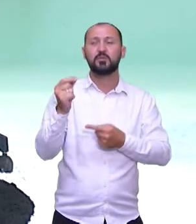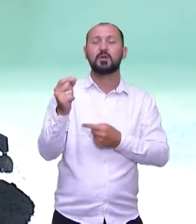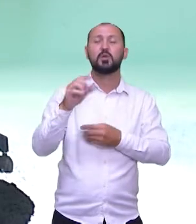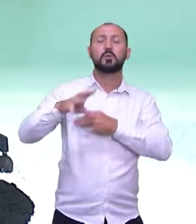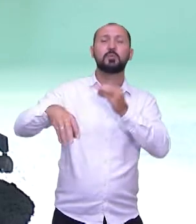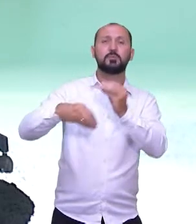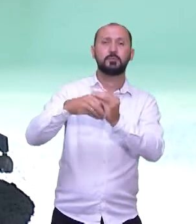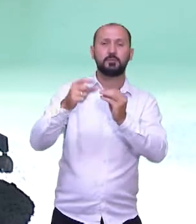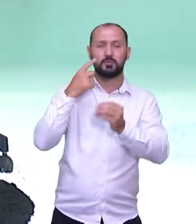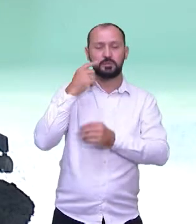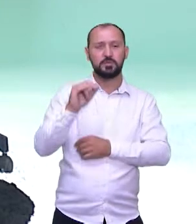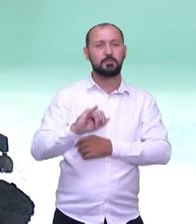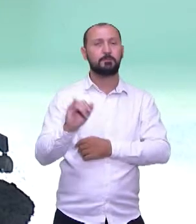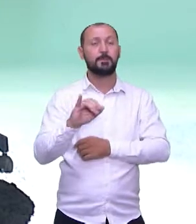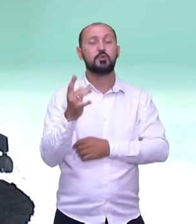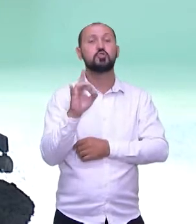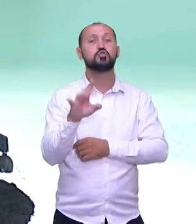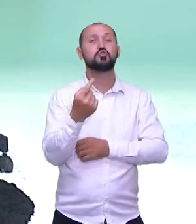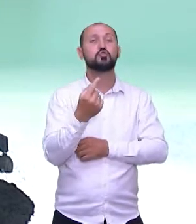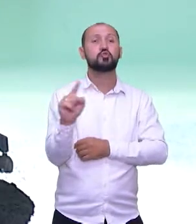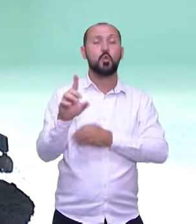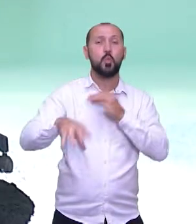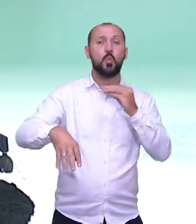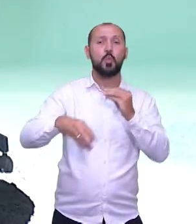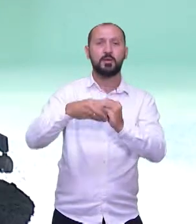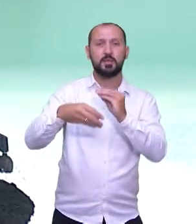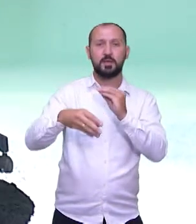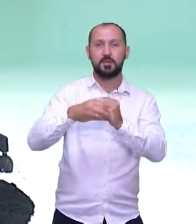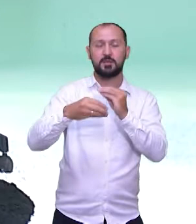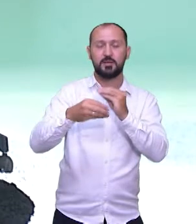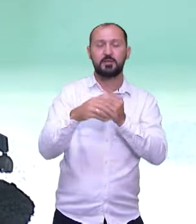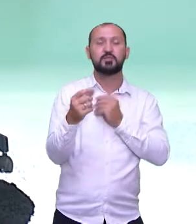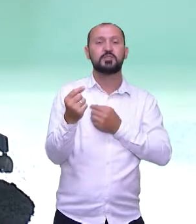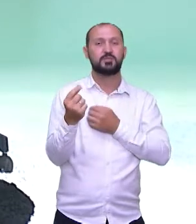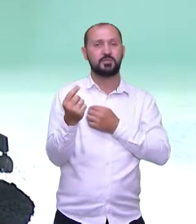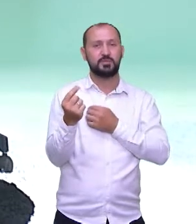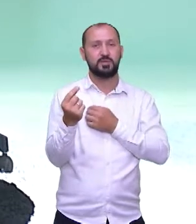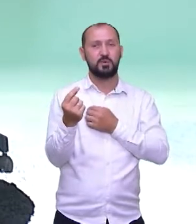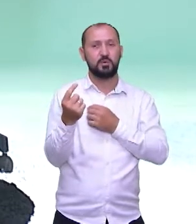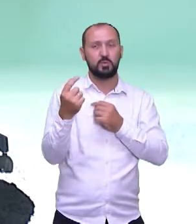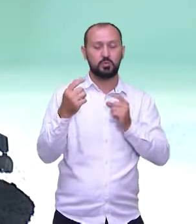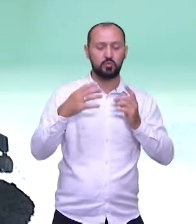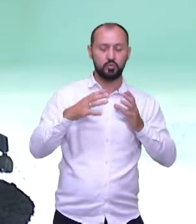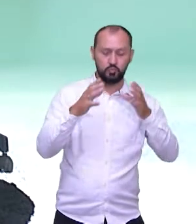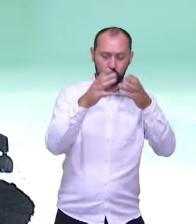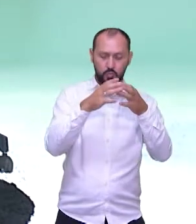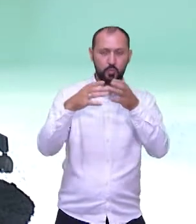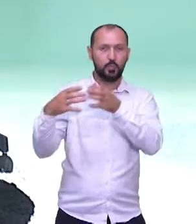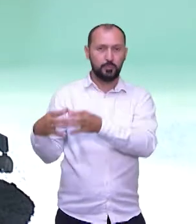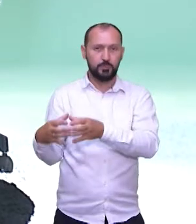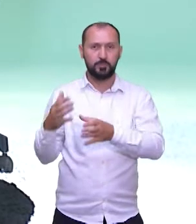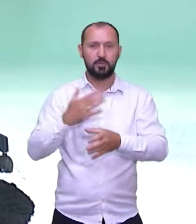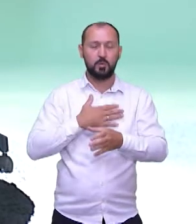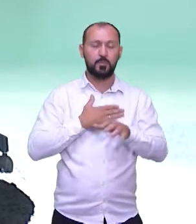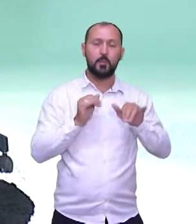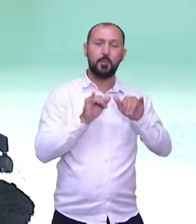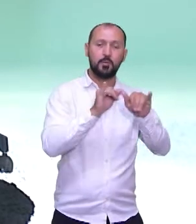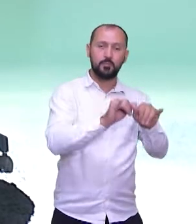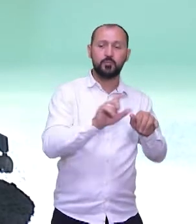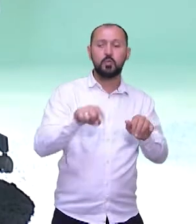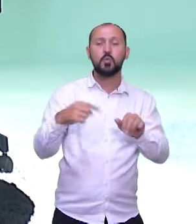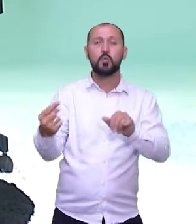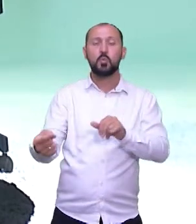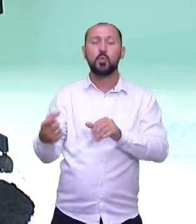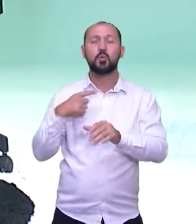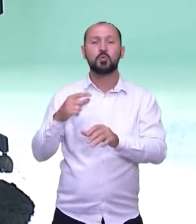valor agregado. É você tributar apenas o que agrega de valor entre uma cadeia e outra. Entre o teu